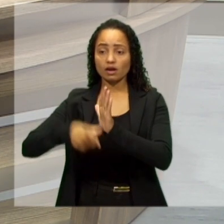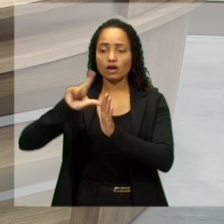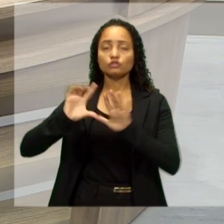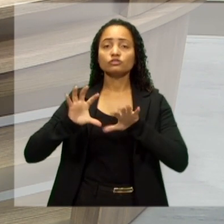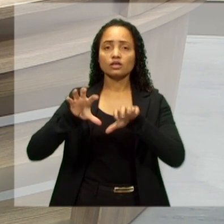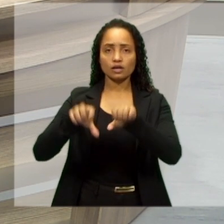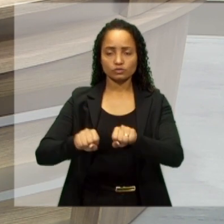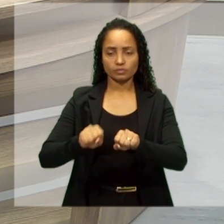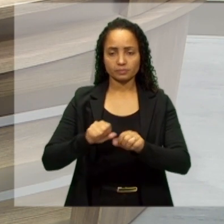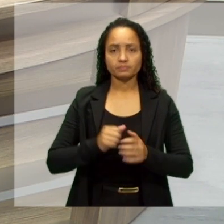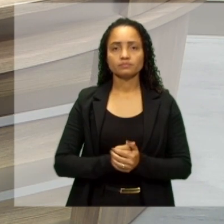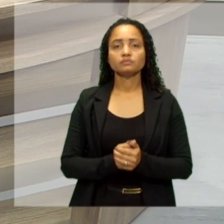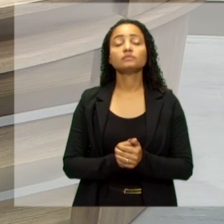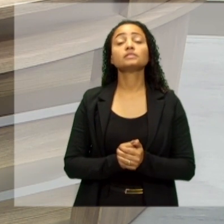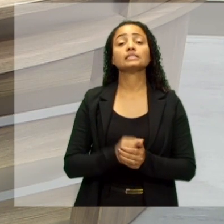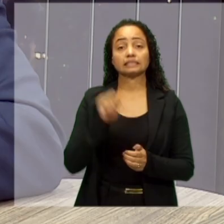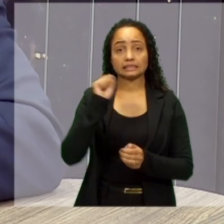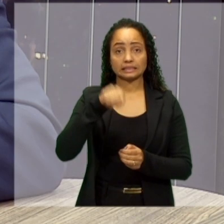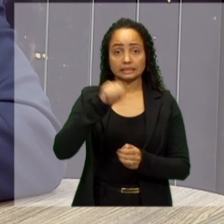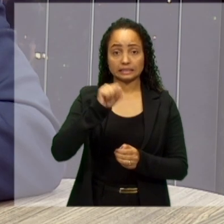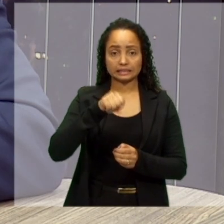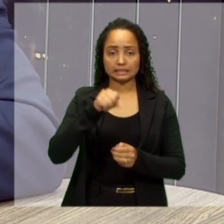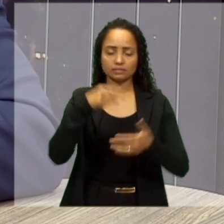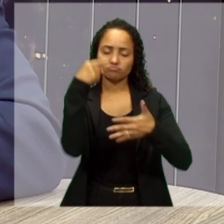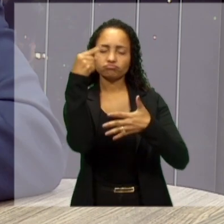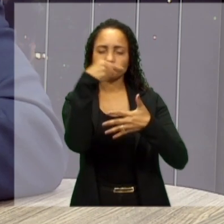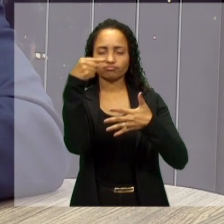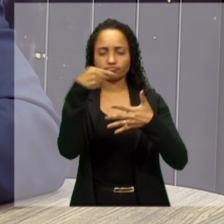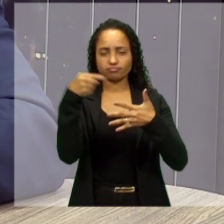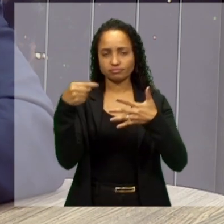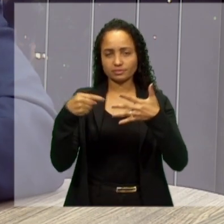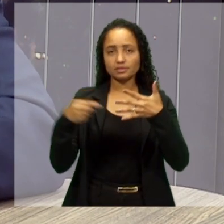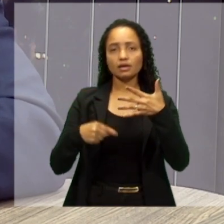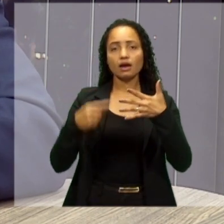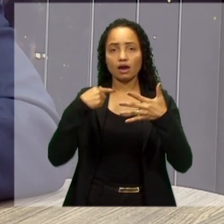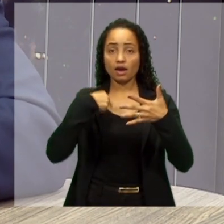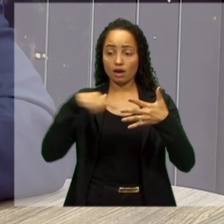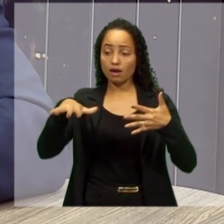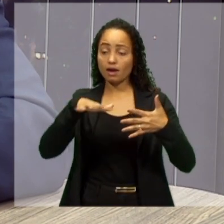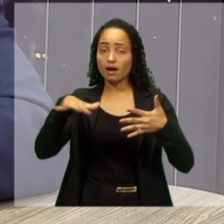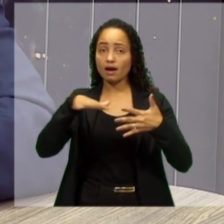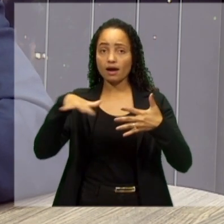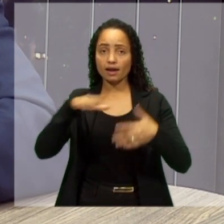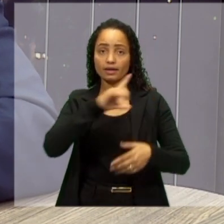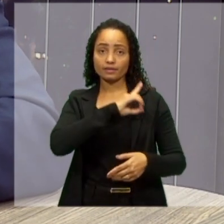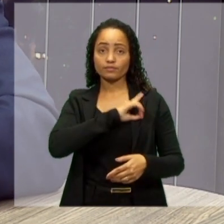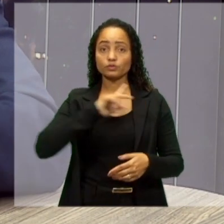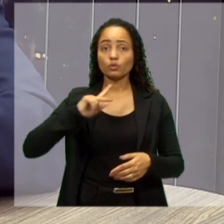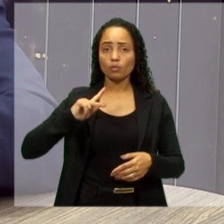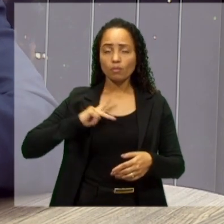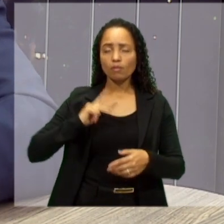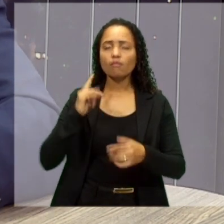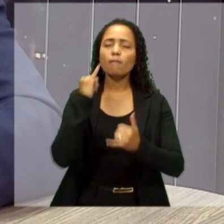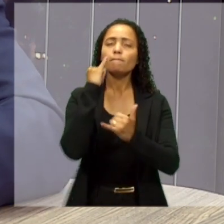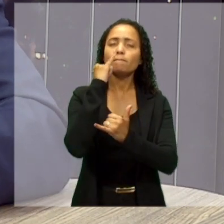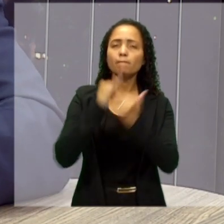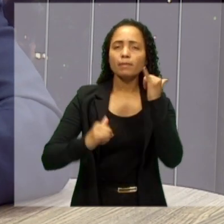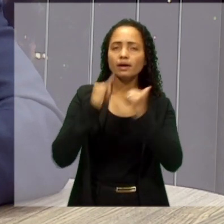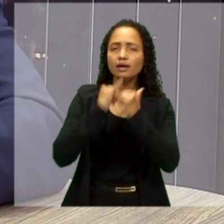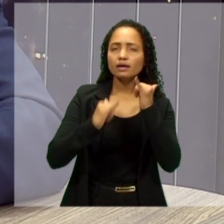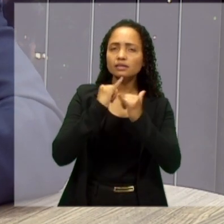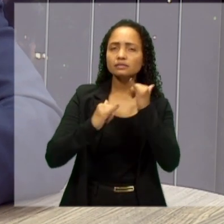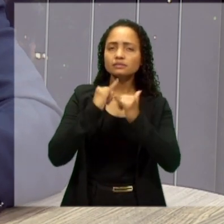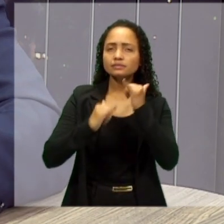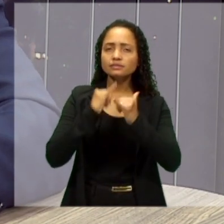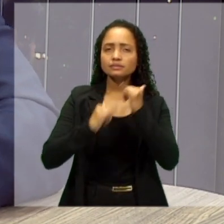cargo? Exatamente. Os requisitos para o ingresso no cargo de defensor público, eles são similares para o ingresso no